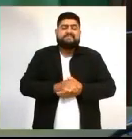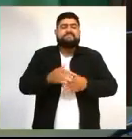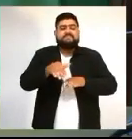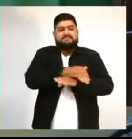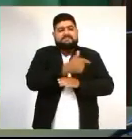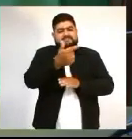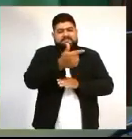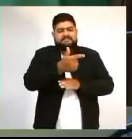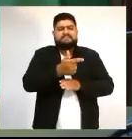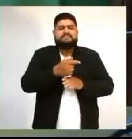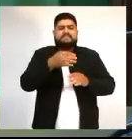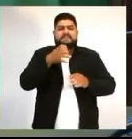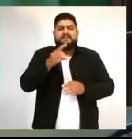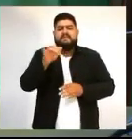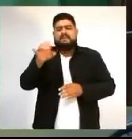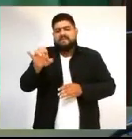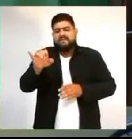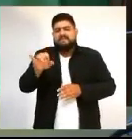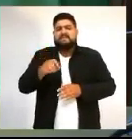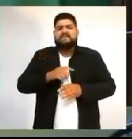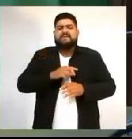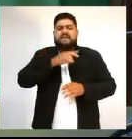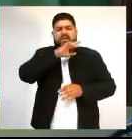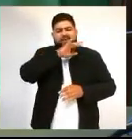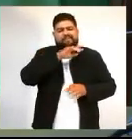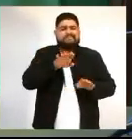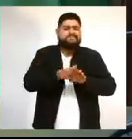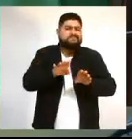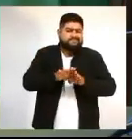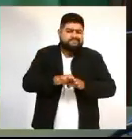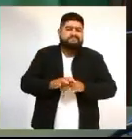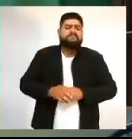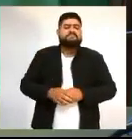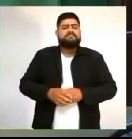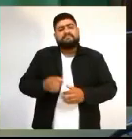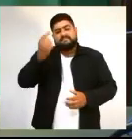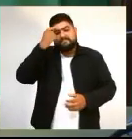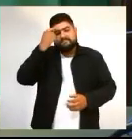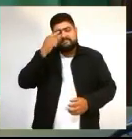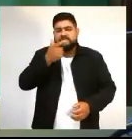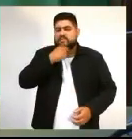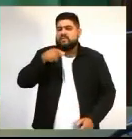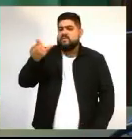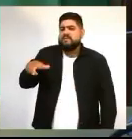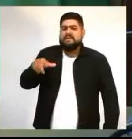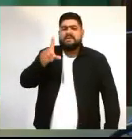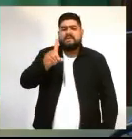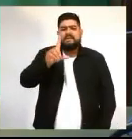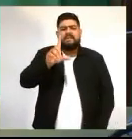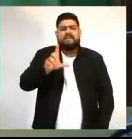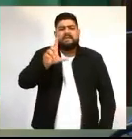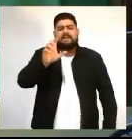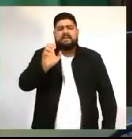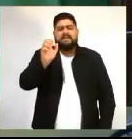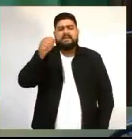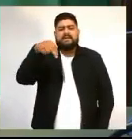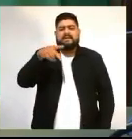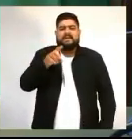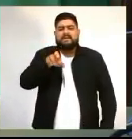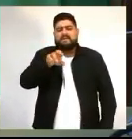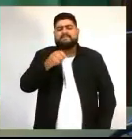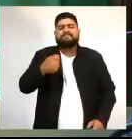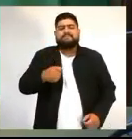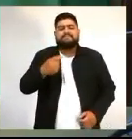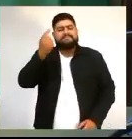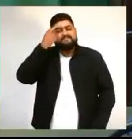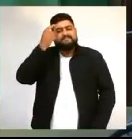não é diferente, a R135 está ruim. Então, eu acredito que o Leandro, ele precisa recalcular o seu trabalho, a